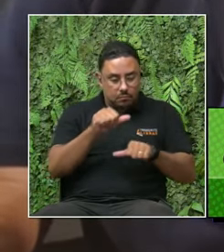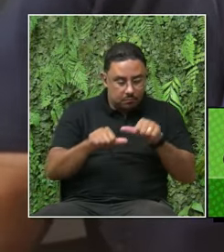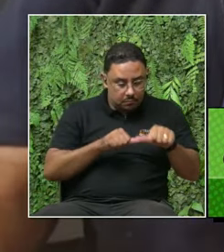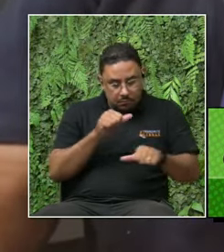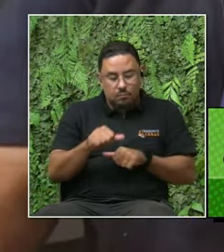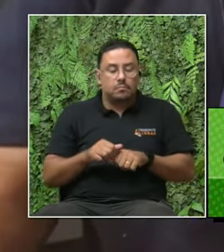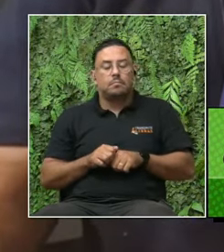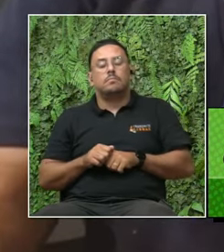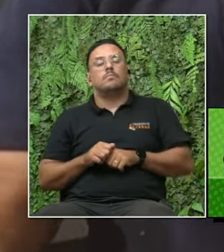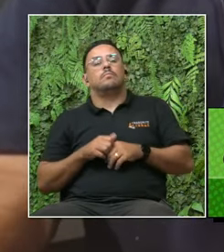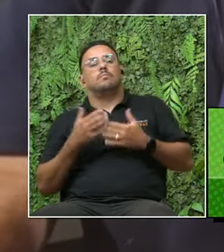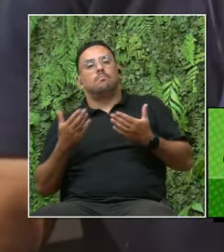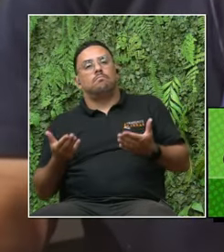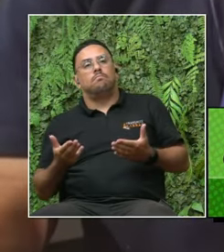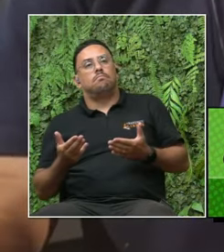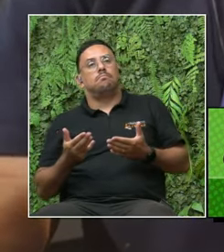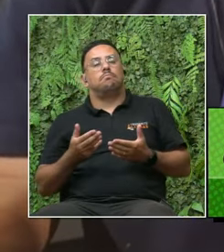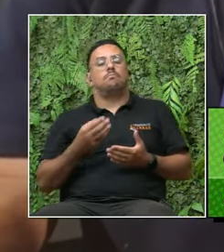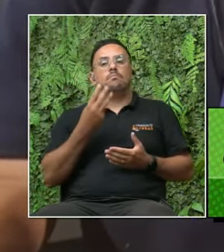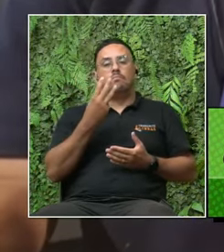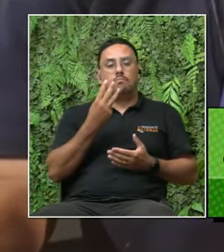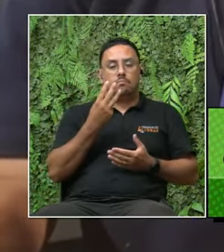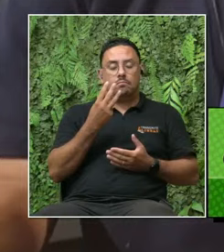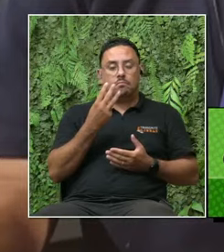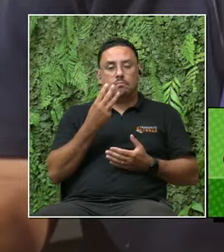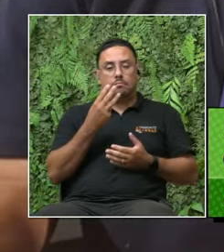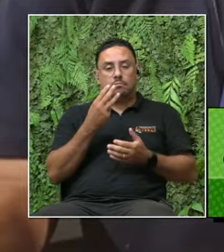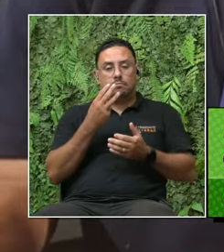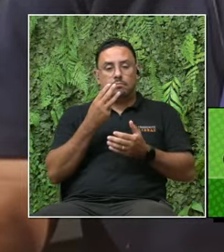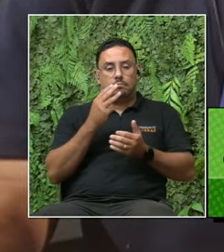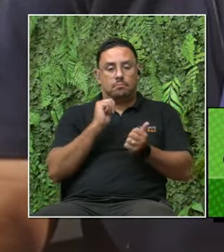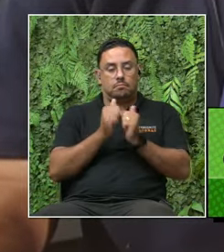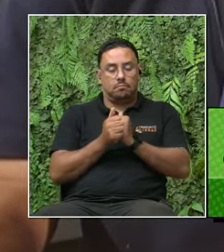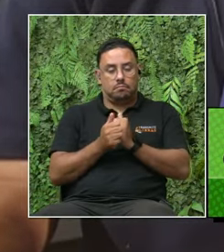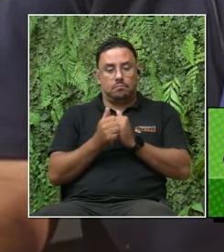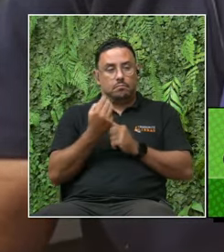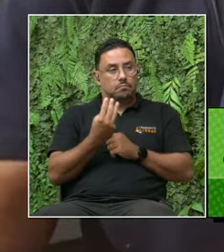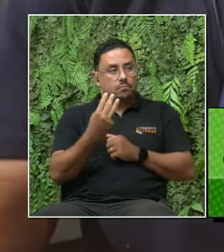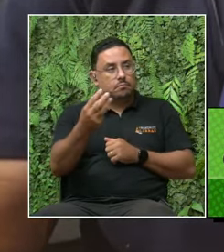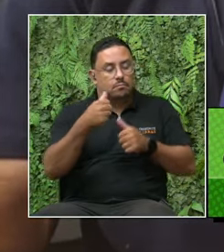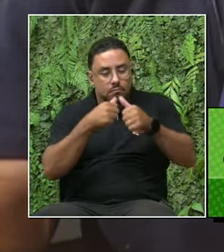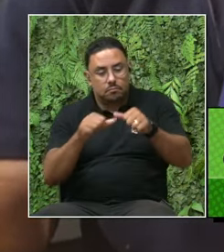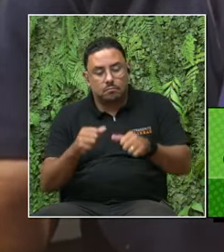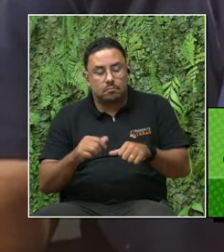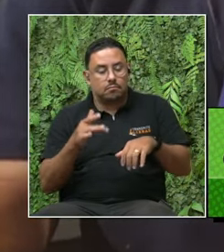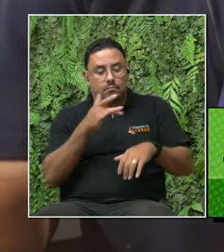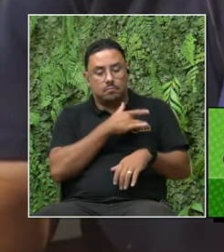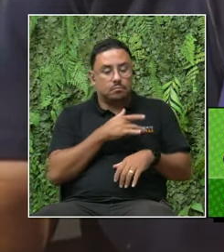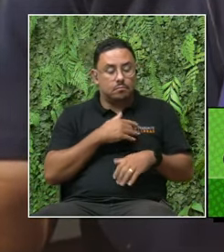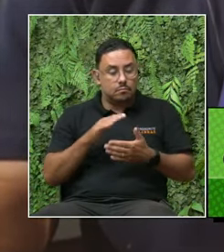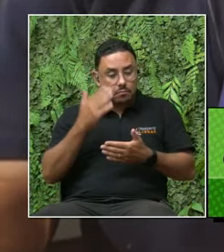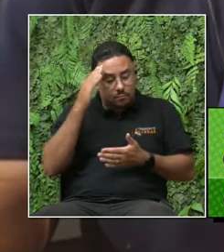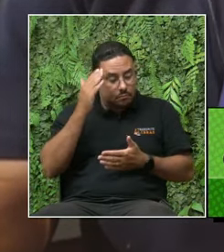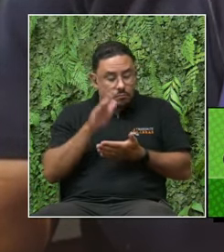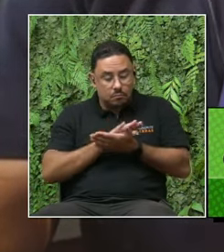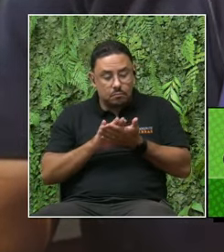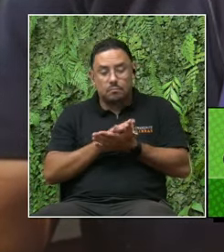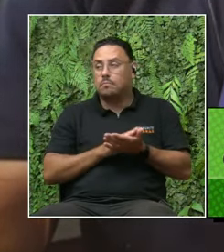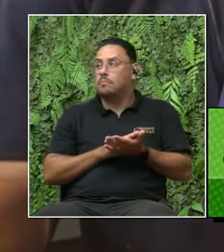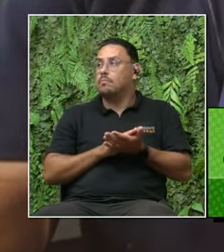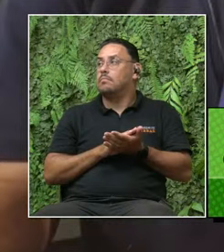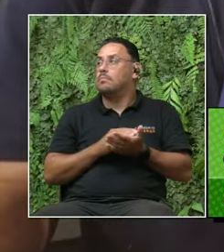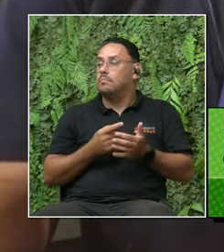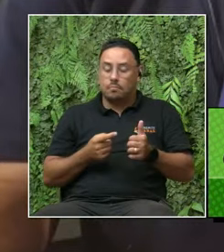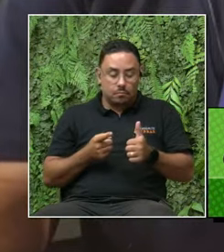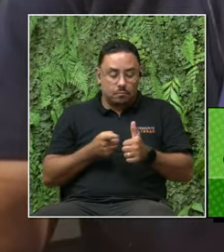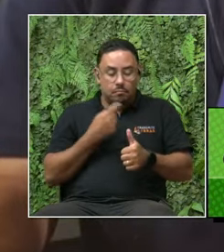né Colocar sem dúvida colocar três jogadores de ataque no lugar de dois volantes e um zagueiro o Cruzeiro não tava entendendo nada não tinha sido a primeira vez que